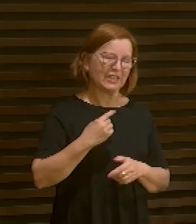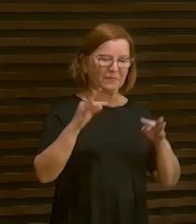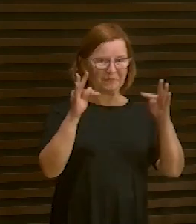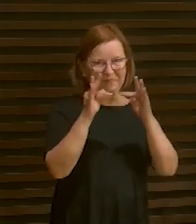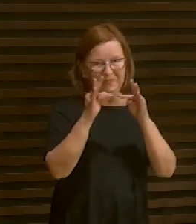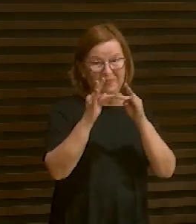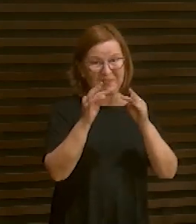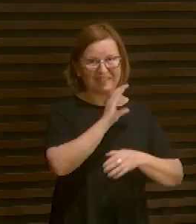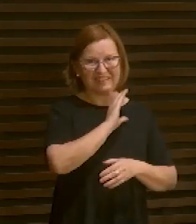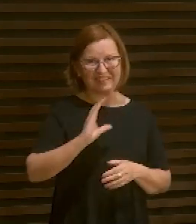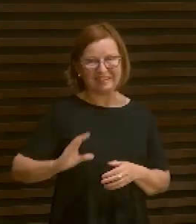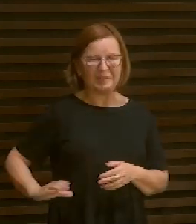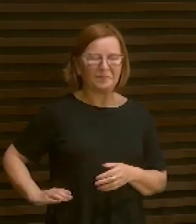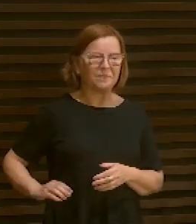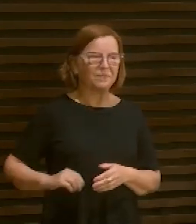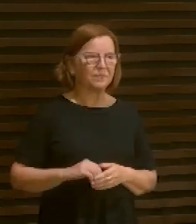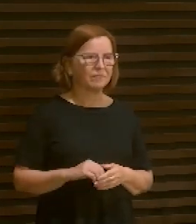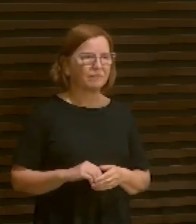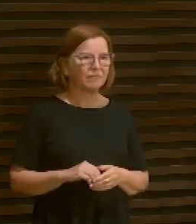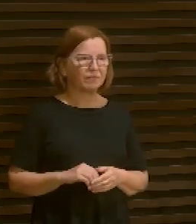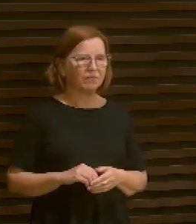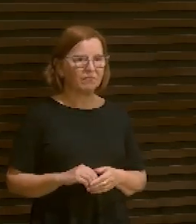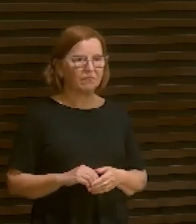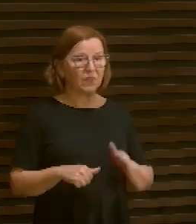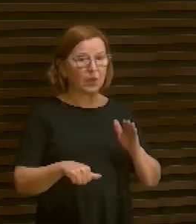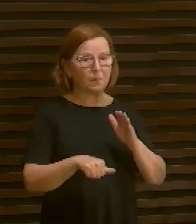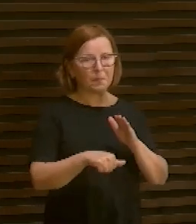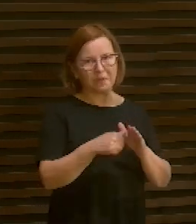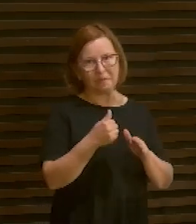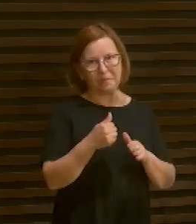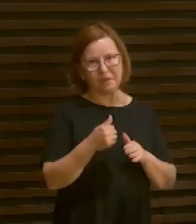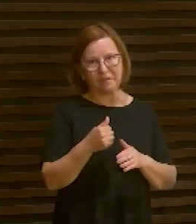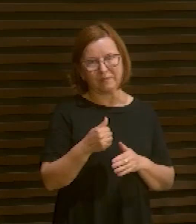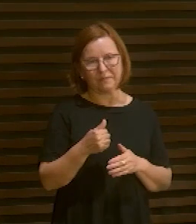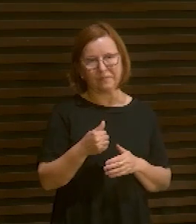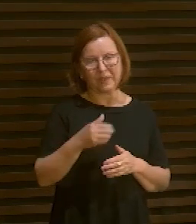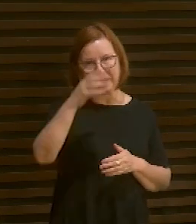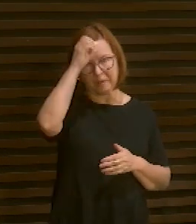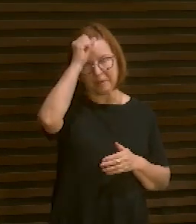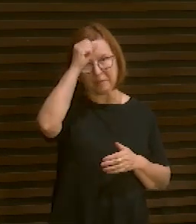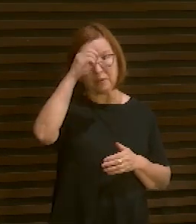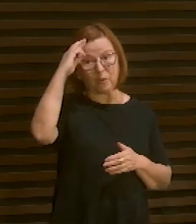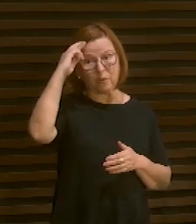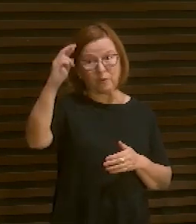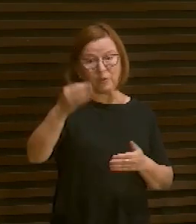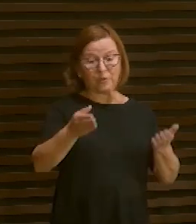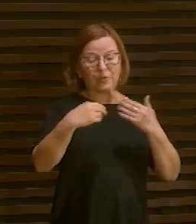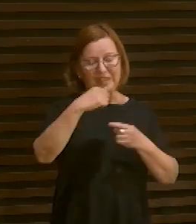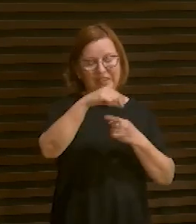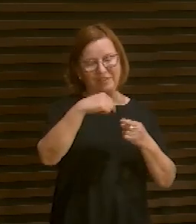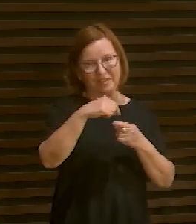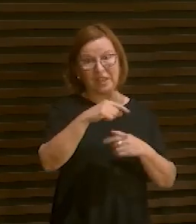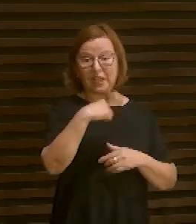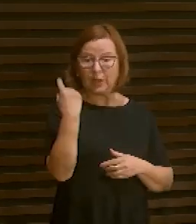tabernáculos de Cristo. Então, primeiro nós vemos que Ele é o que santifica, e nós que somos santificados,